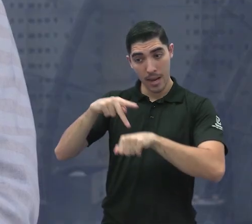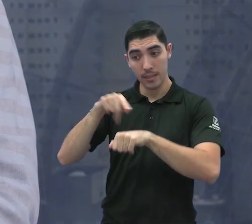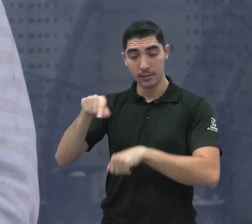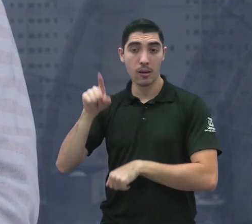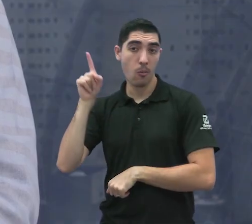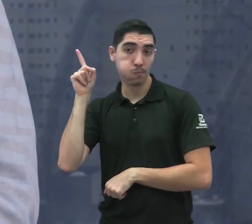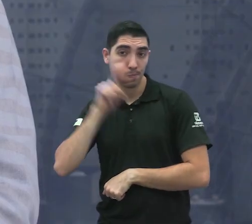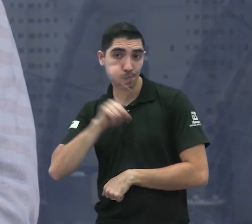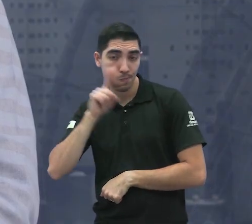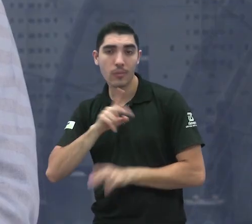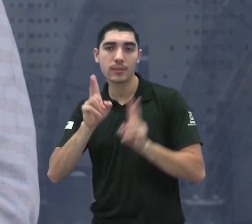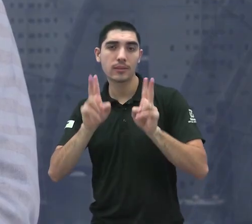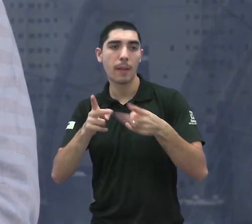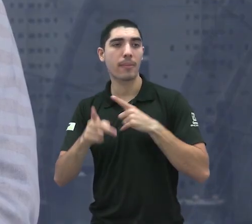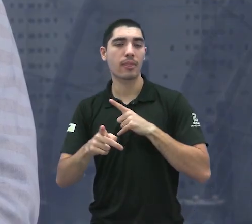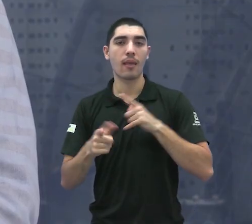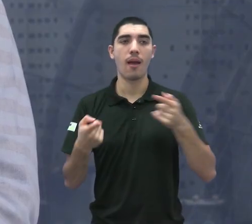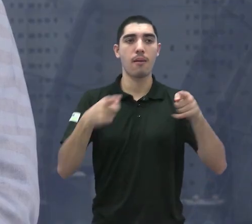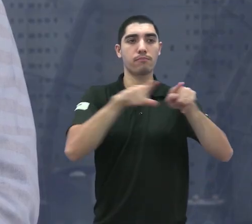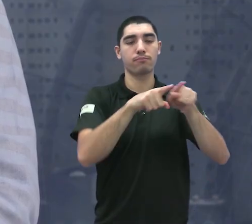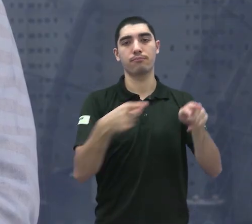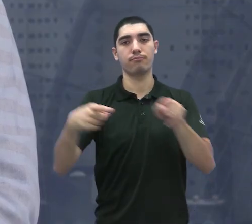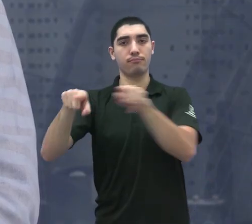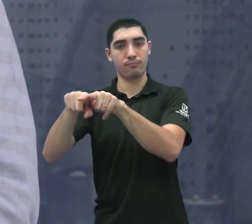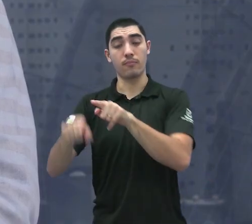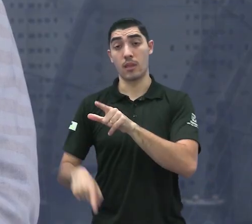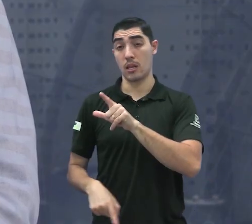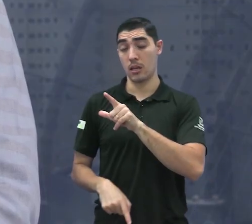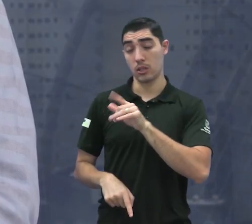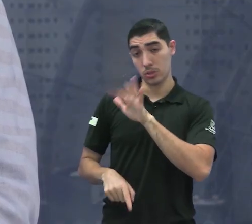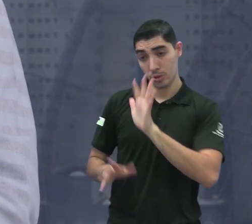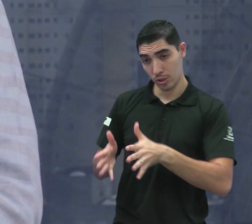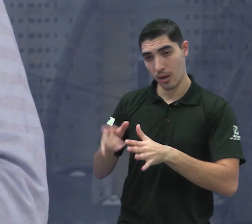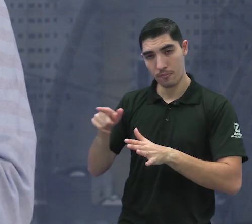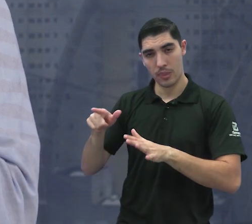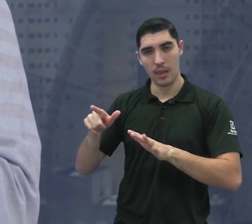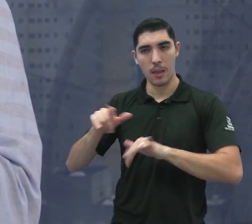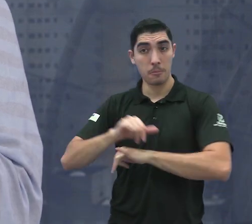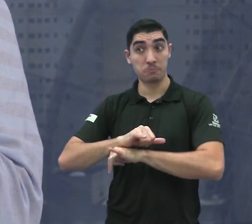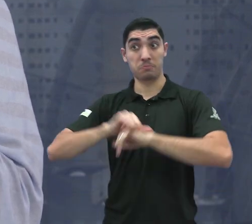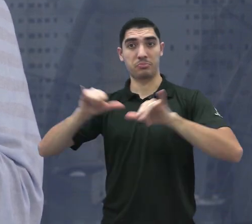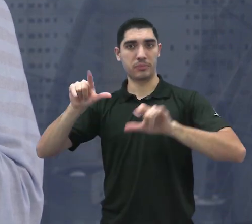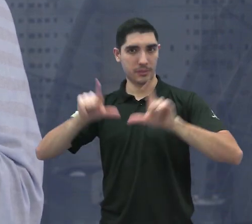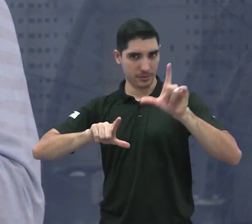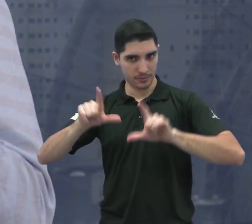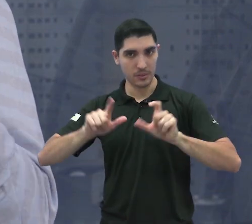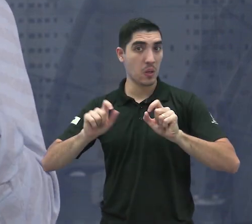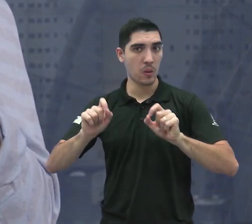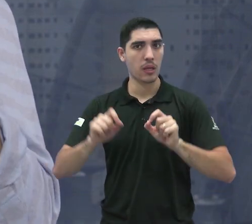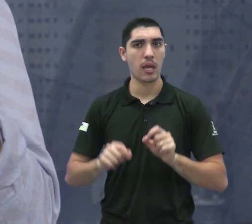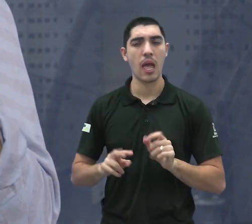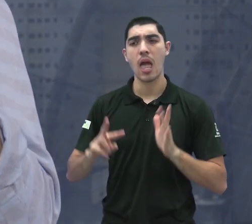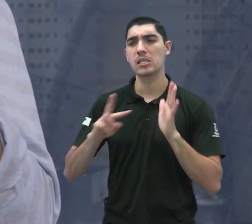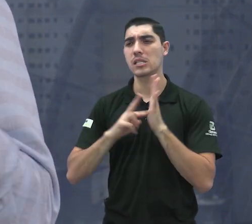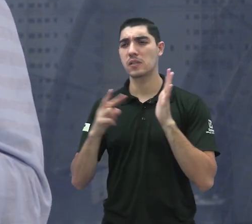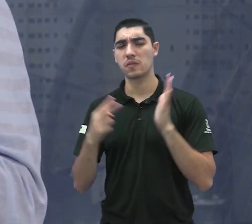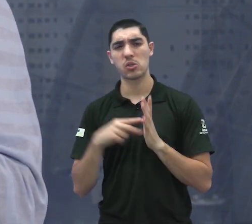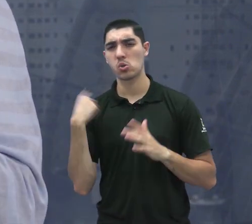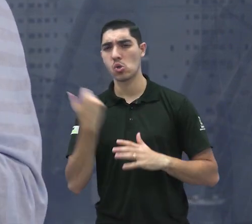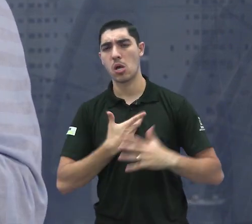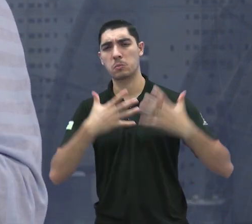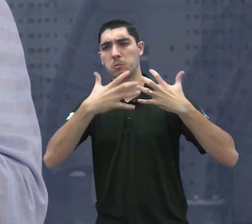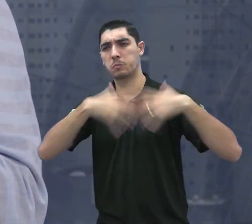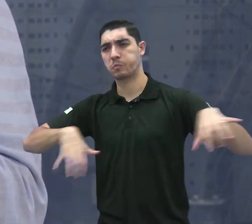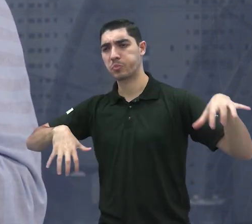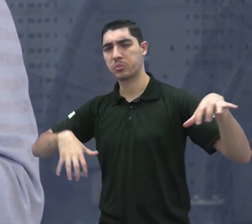aos próprios Estados Unidos. Chegou na imprensa em certo momento falar que era um rompimento com os Estados Unidos, mas de